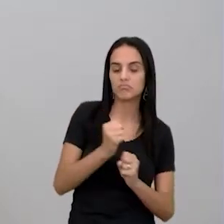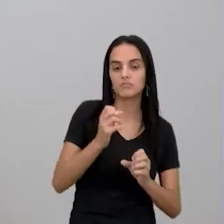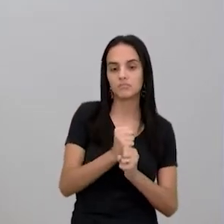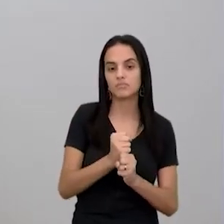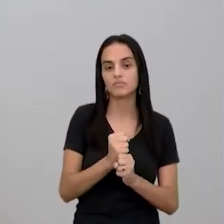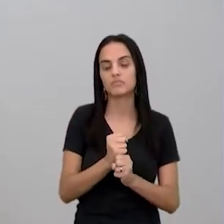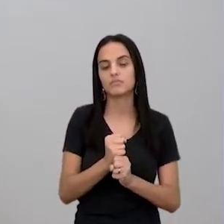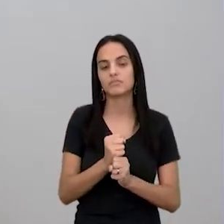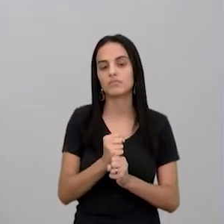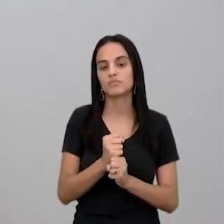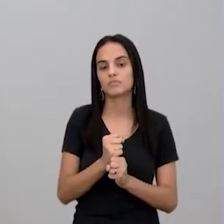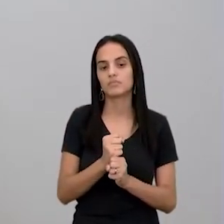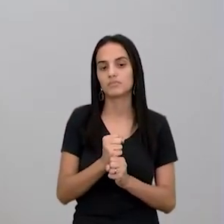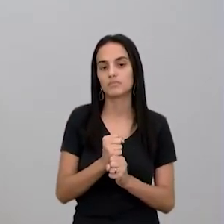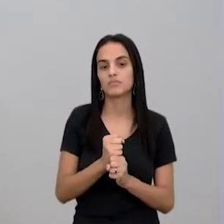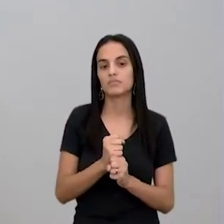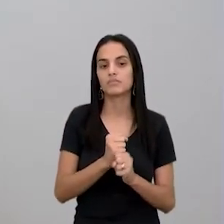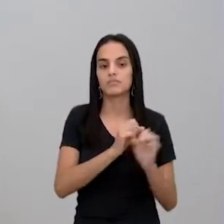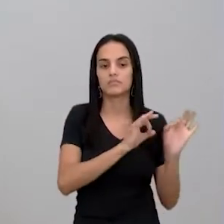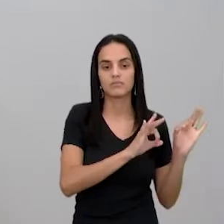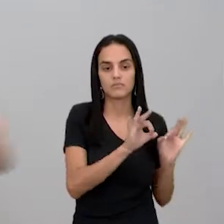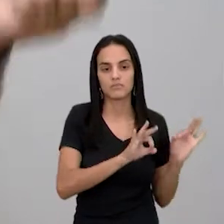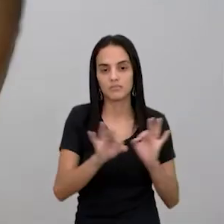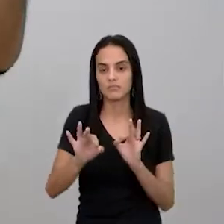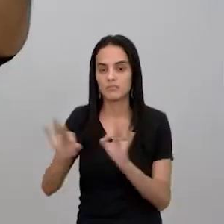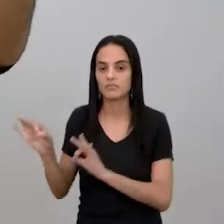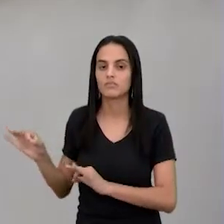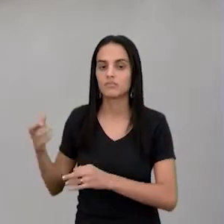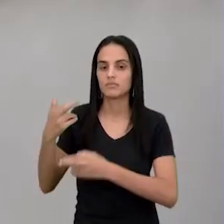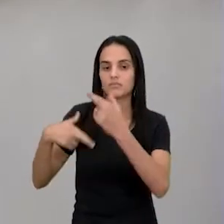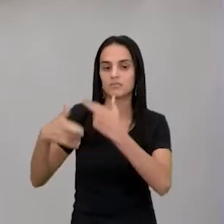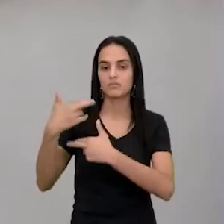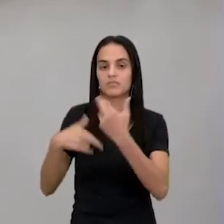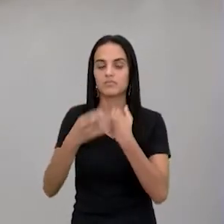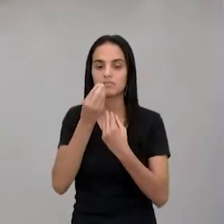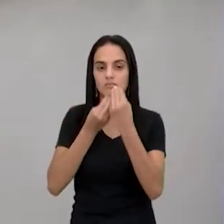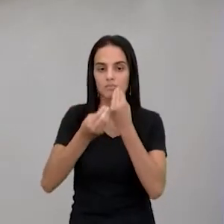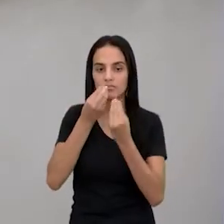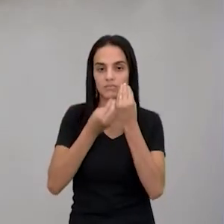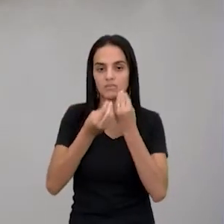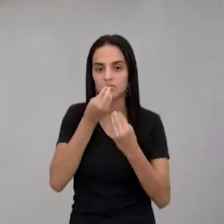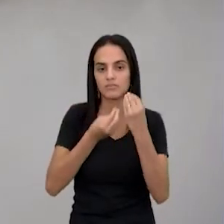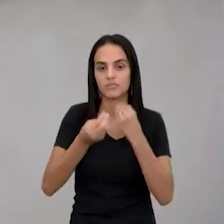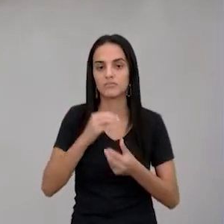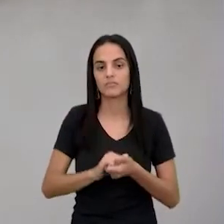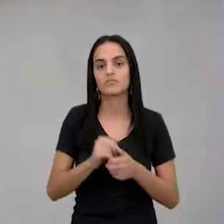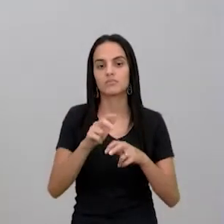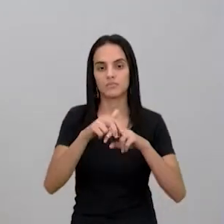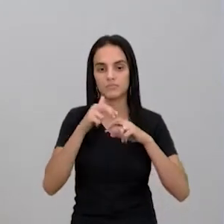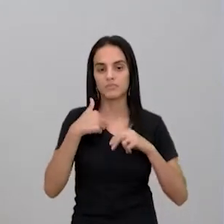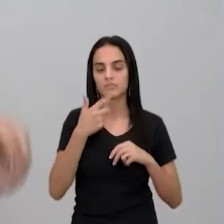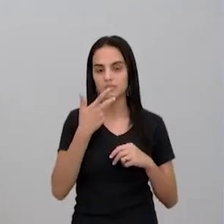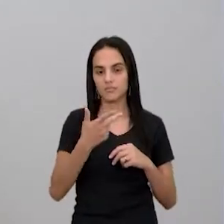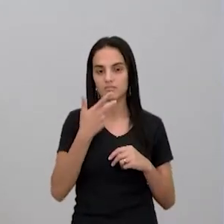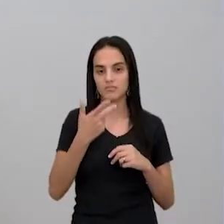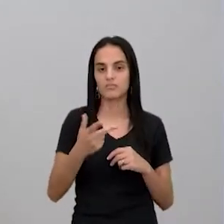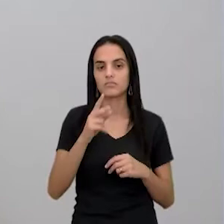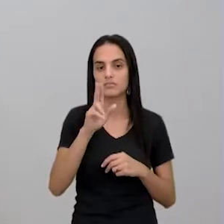do selamento, foram trazidas dos árabes. Esse intercâmbio cultural, ele é infinitamente mais